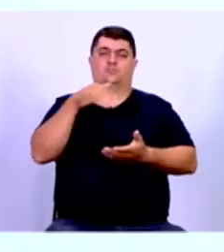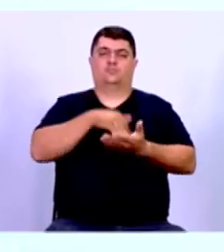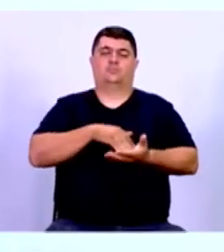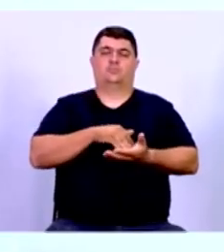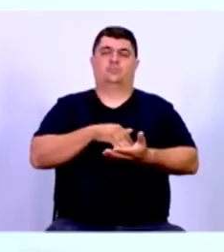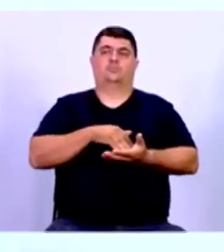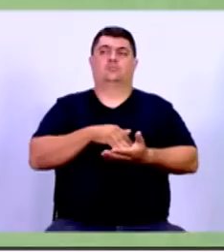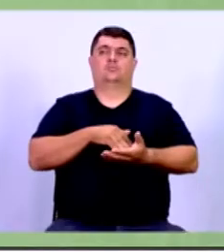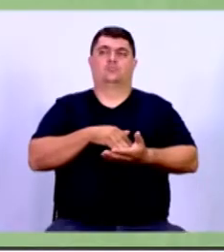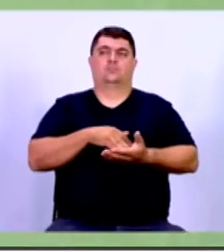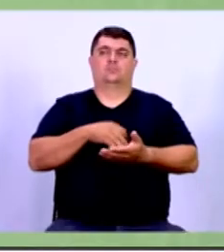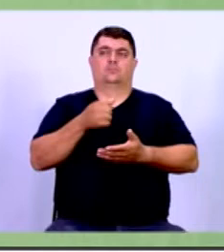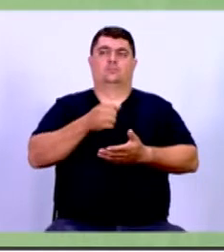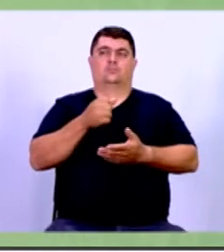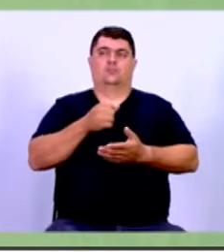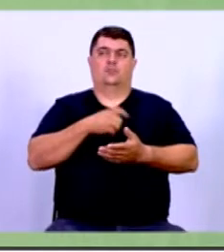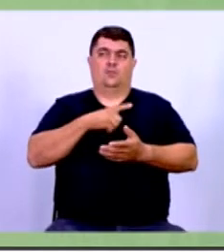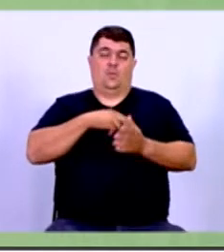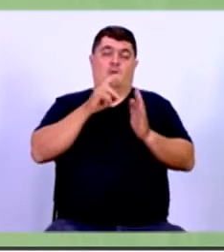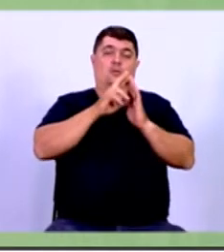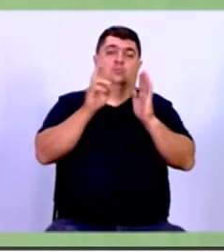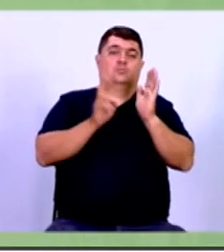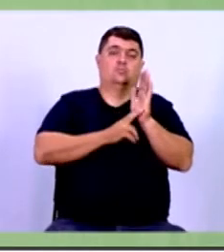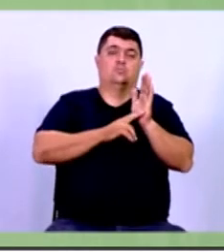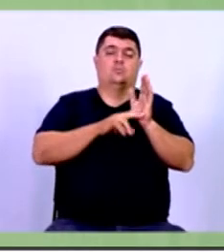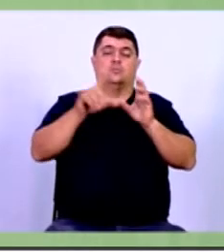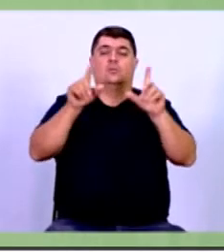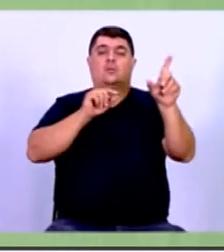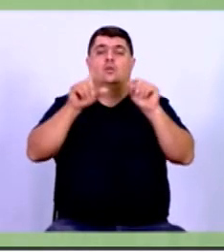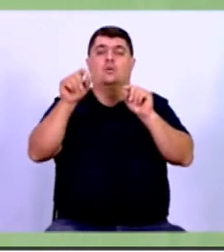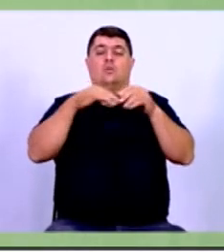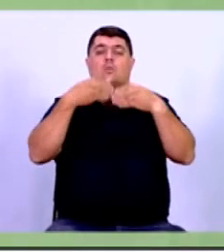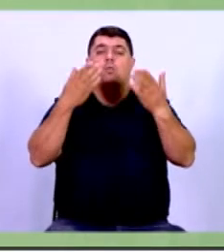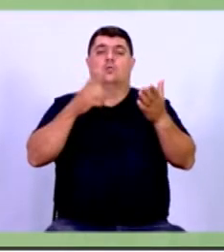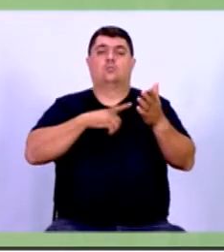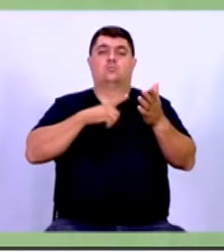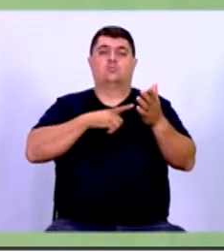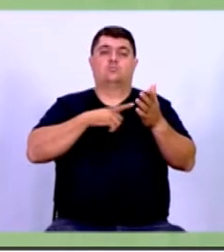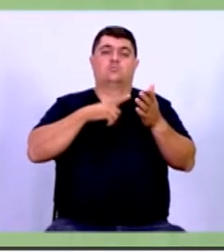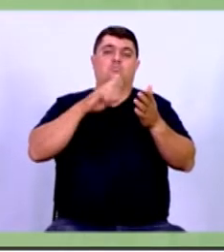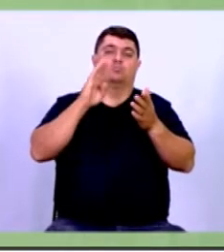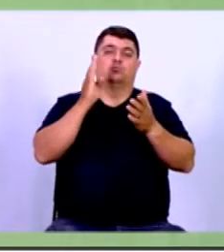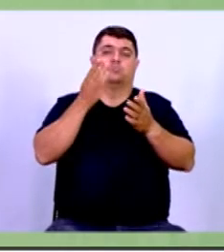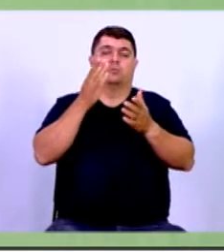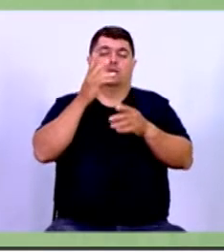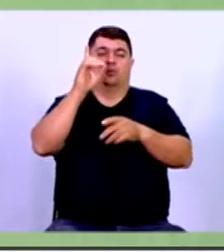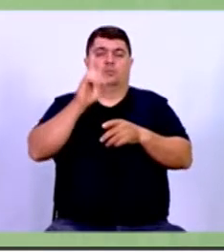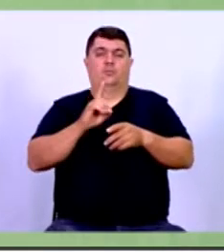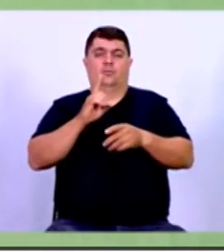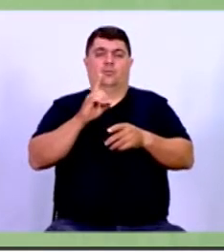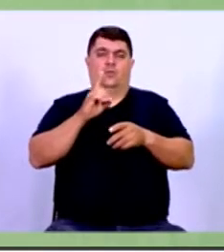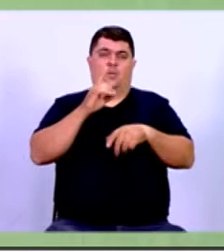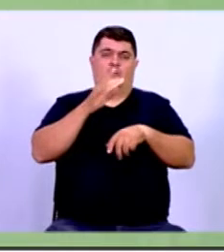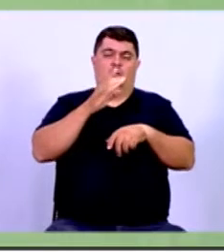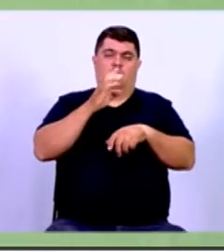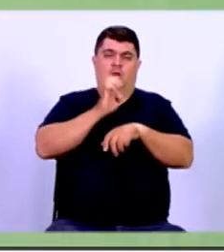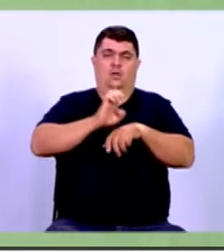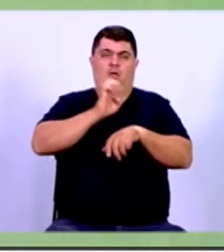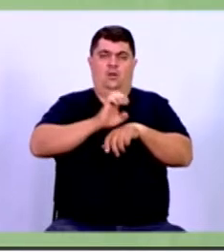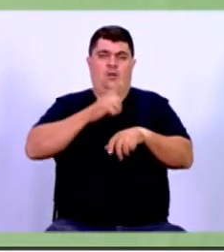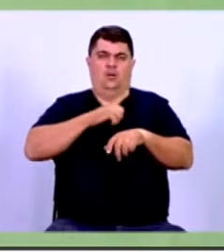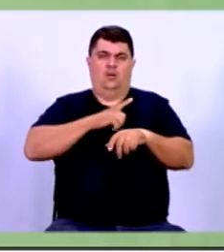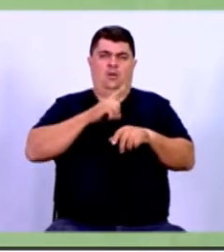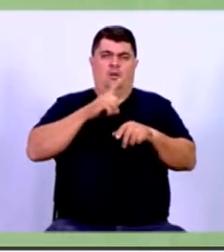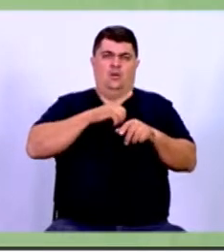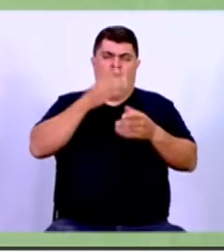questão: de acordo com as normativas, quais das alternativas relacionadas não configuram direito do estagiário? Bom, você tem redução de